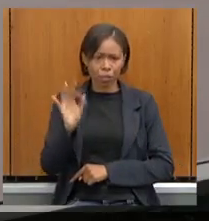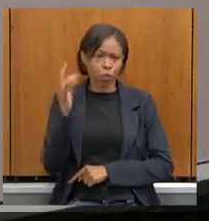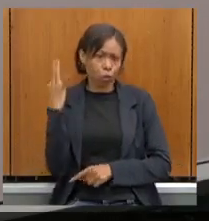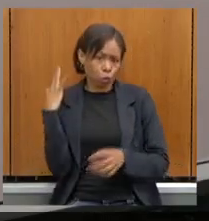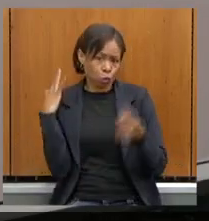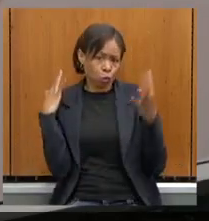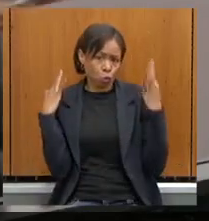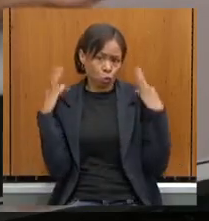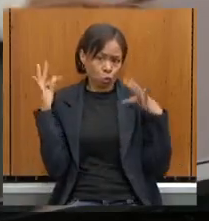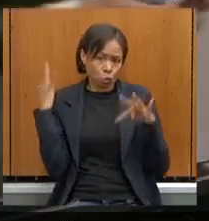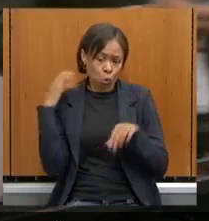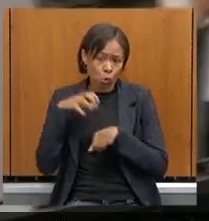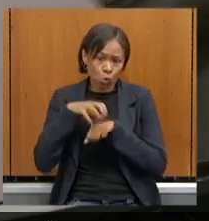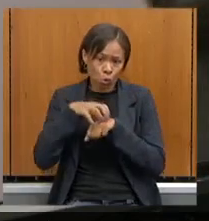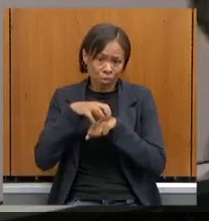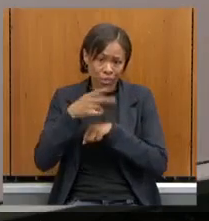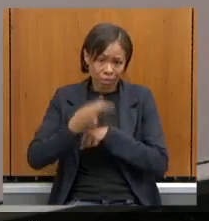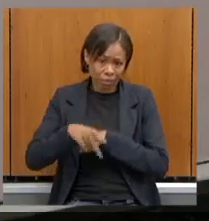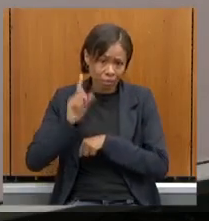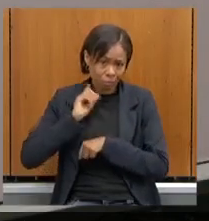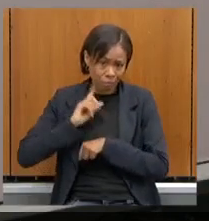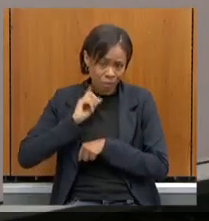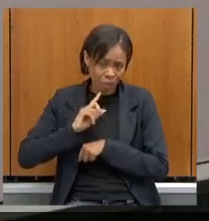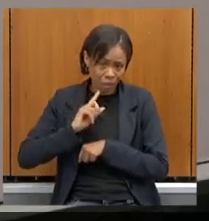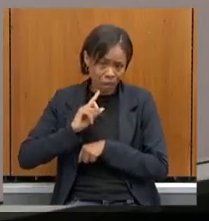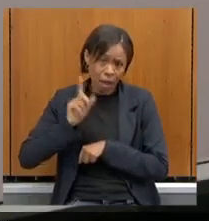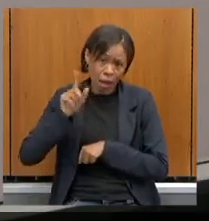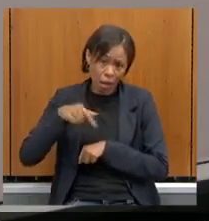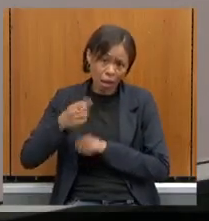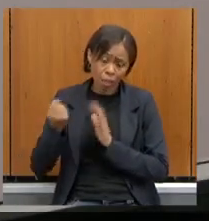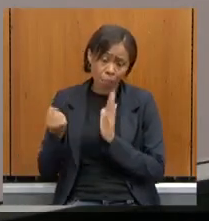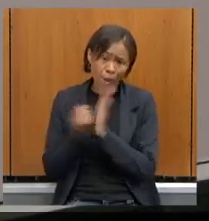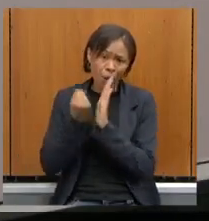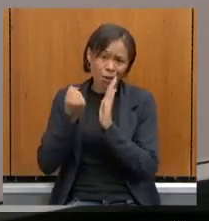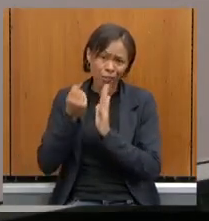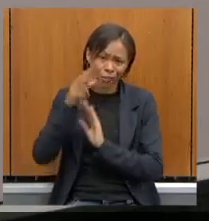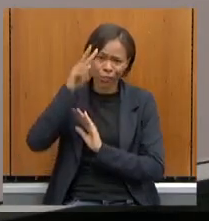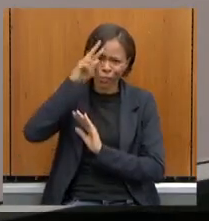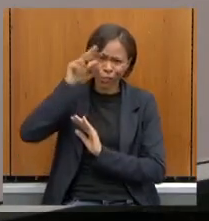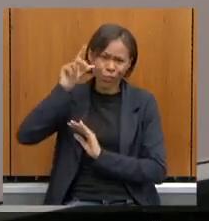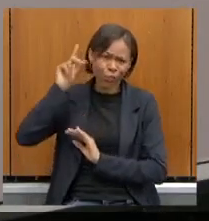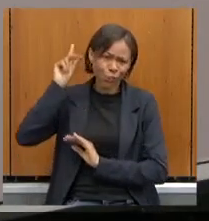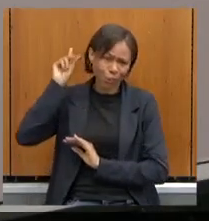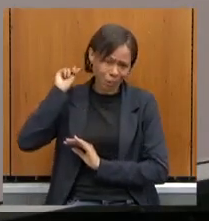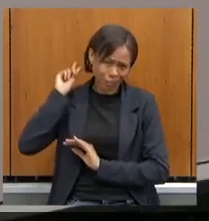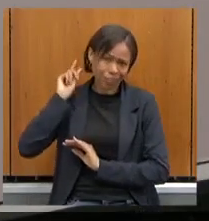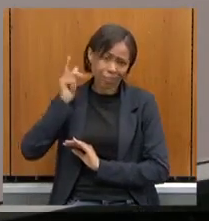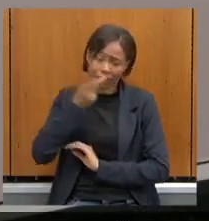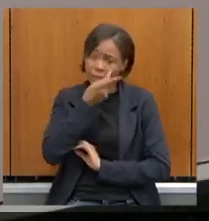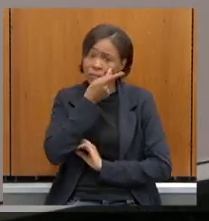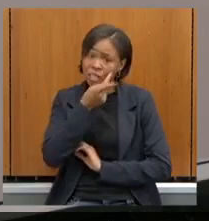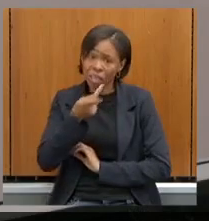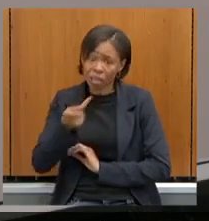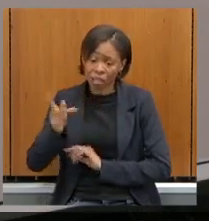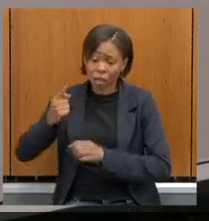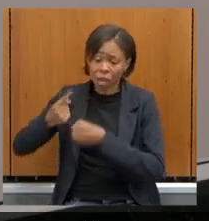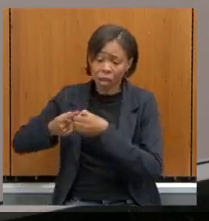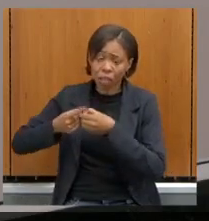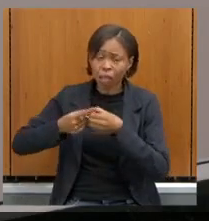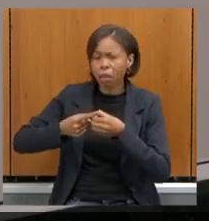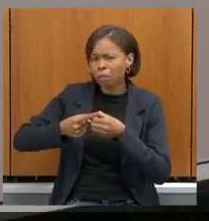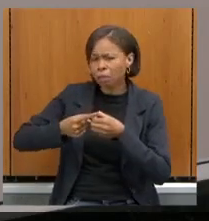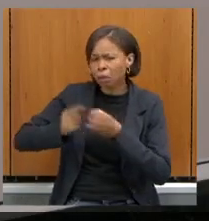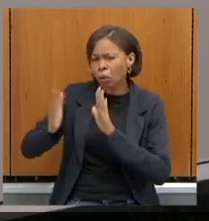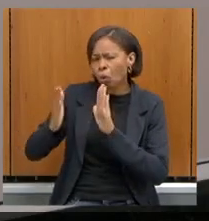Gerais é um turismo de patrimônio histórico, ou seja, de visitação às cidades do período colonial. Quando eu digo